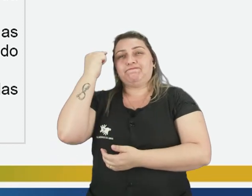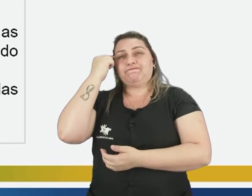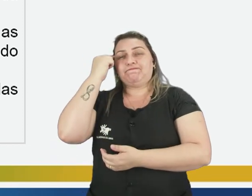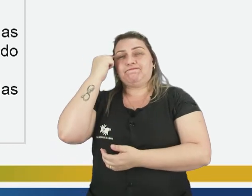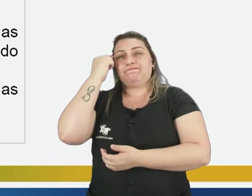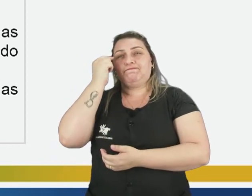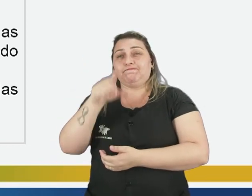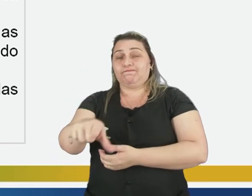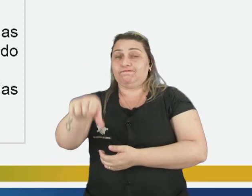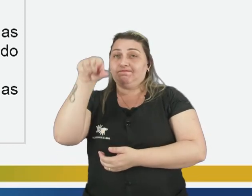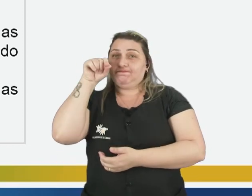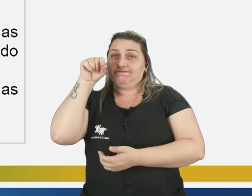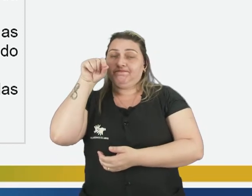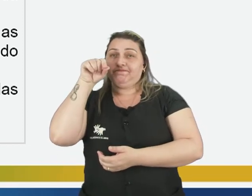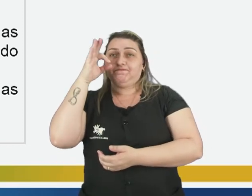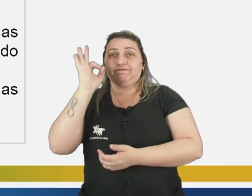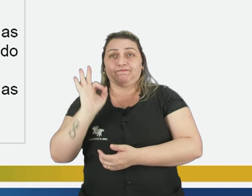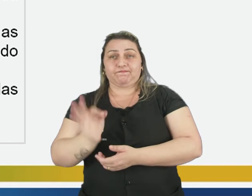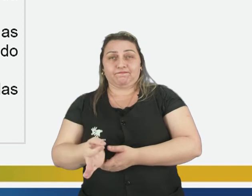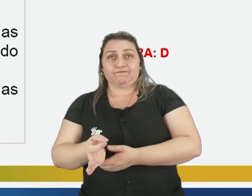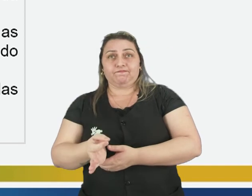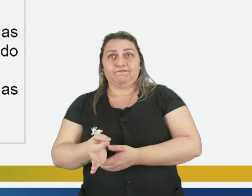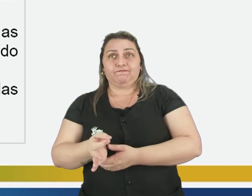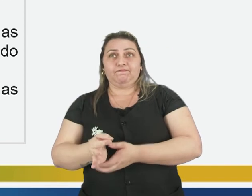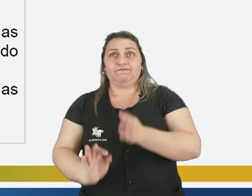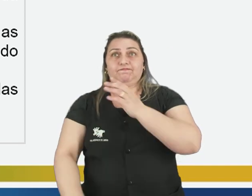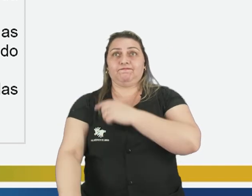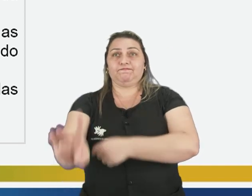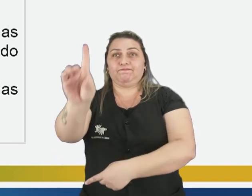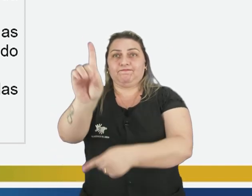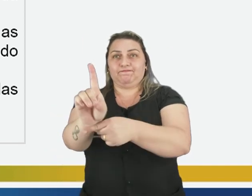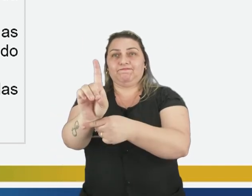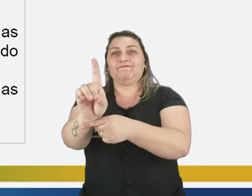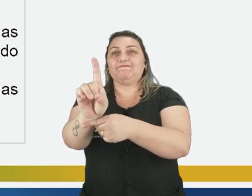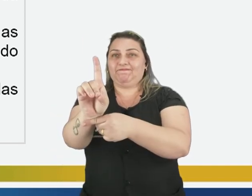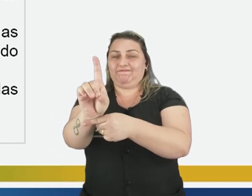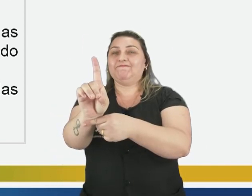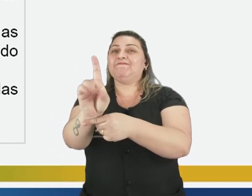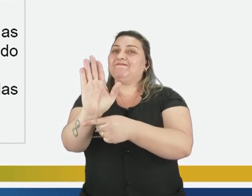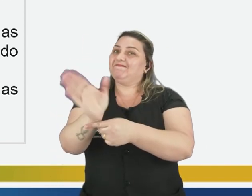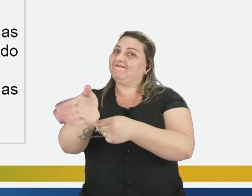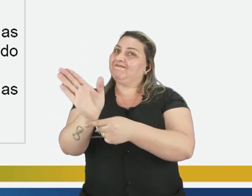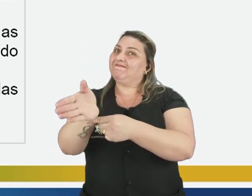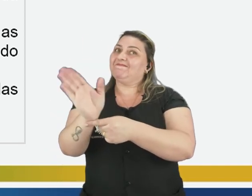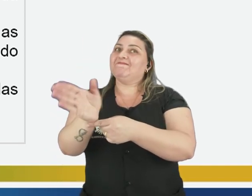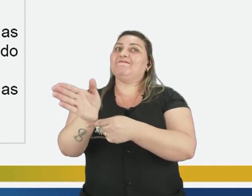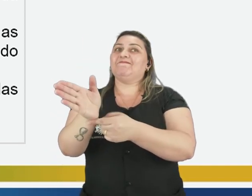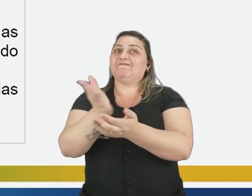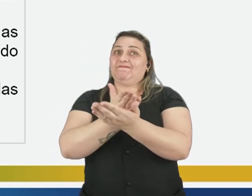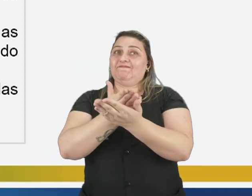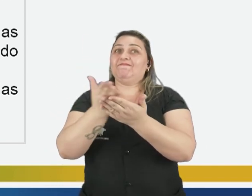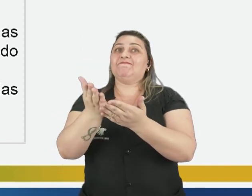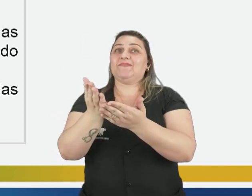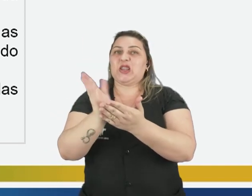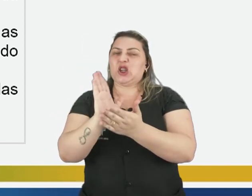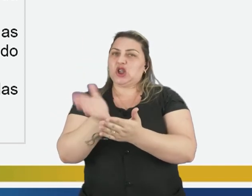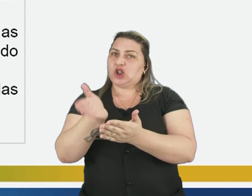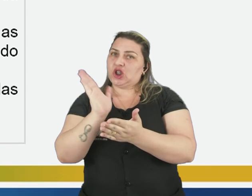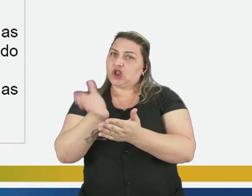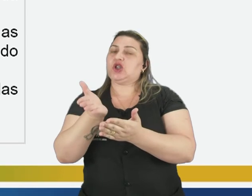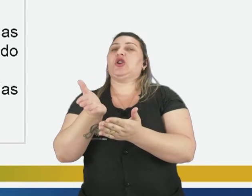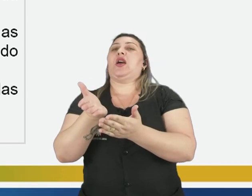Pensou? Fez a sua escolha? Então a resposta certa é letra D. Já sim, no começo eu falei que ela já